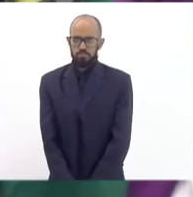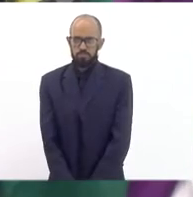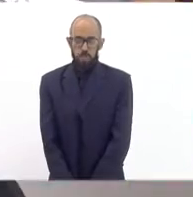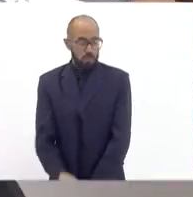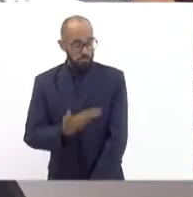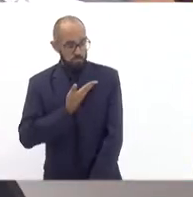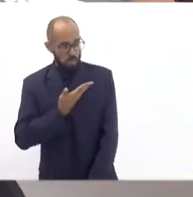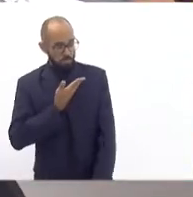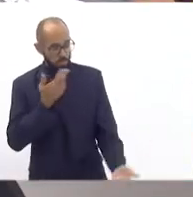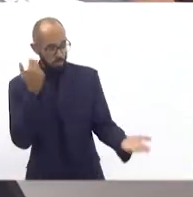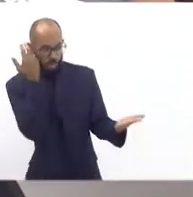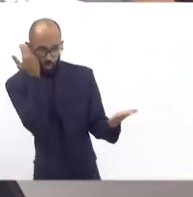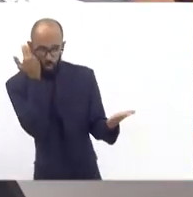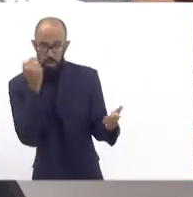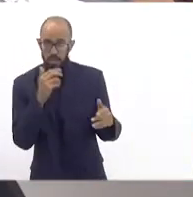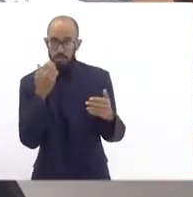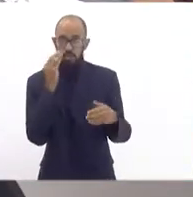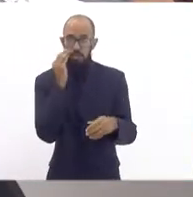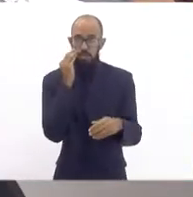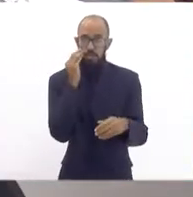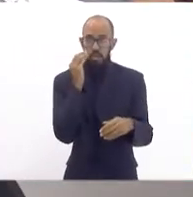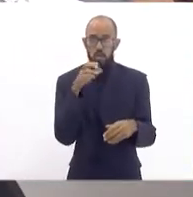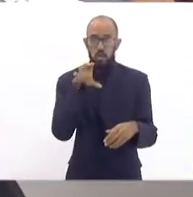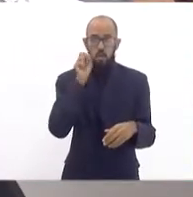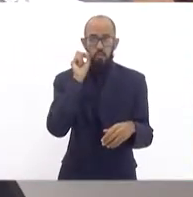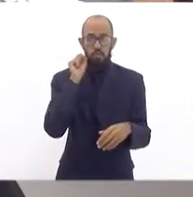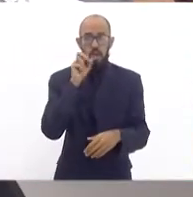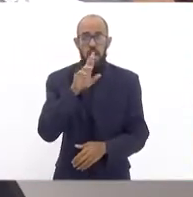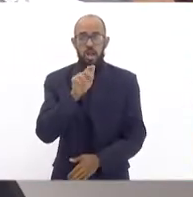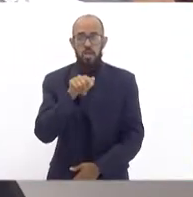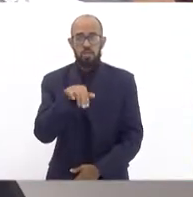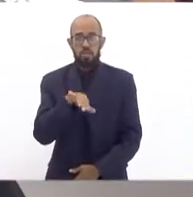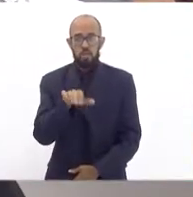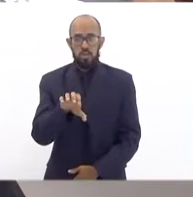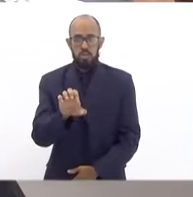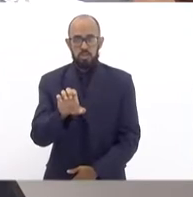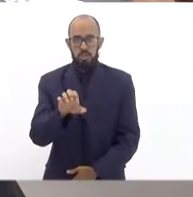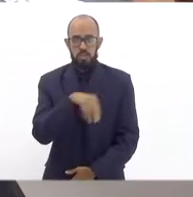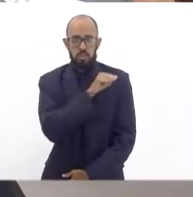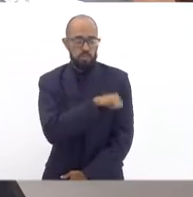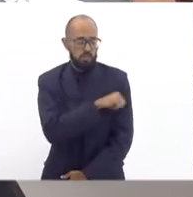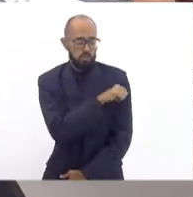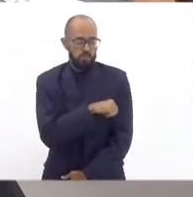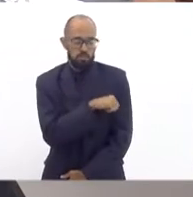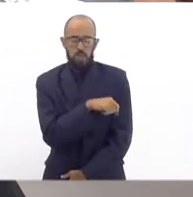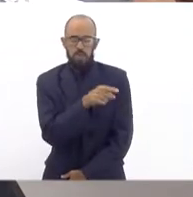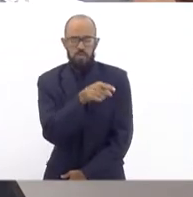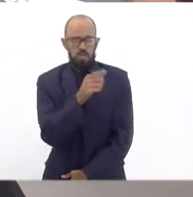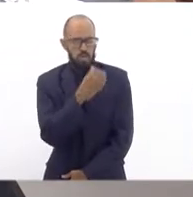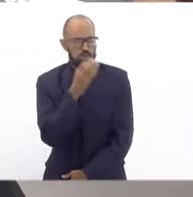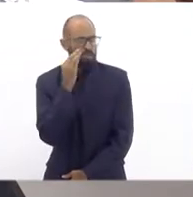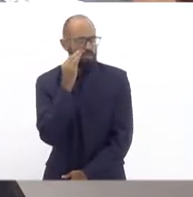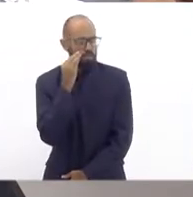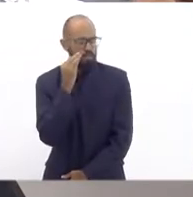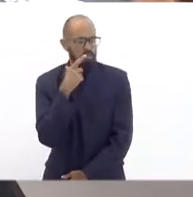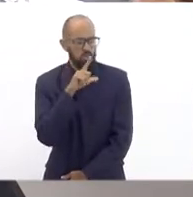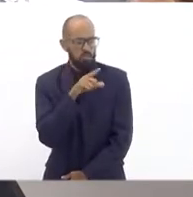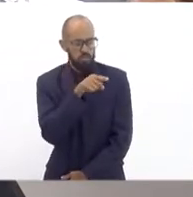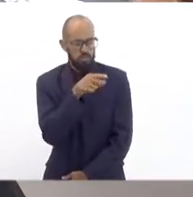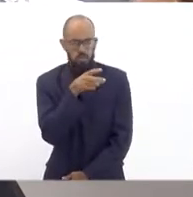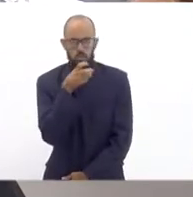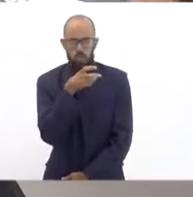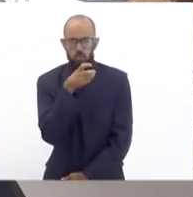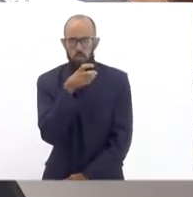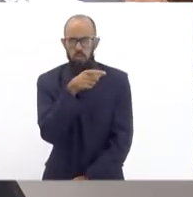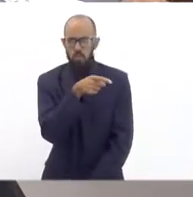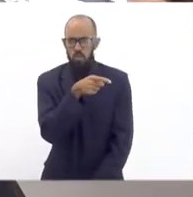estou tentando ouvir a Rejane, não sei se ela já conseguiu se localizar. Rejane, está me ouvindo, Rejane? Eu